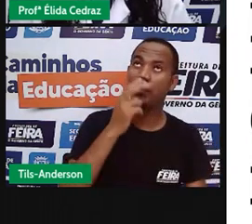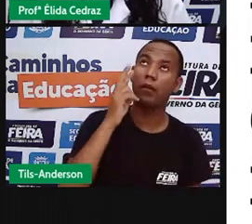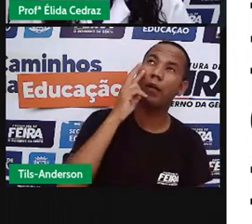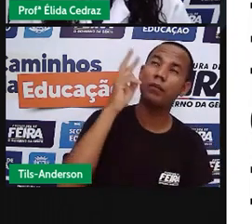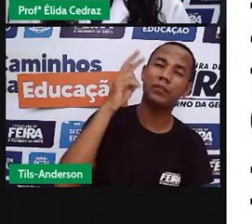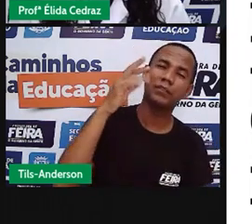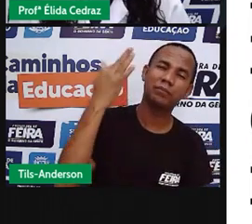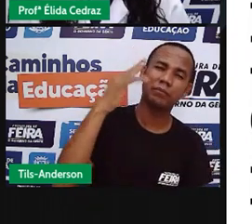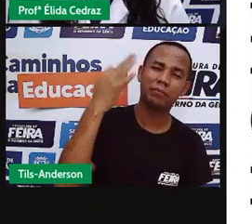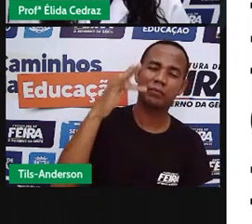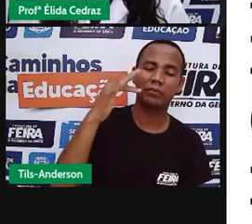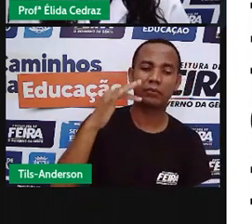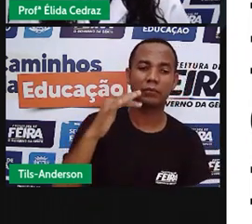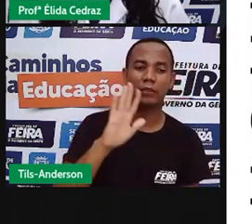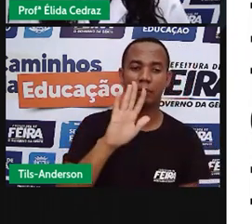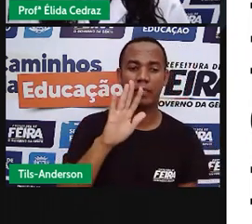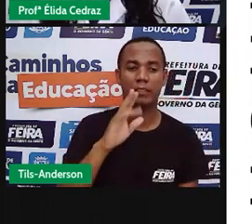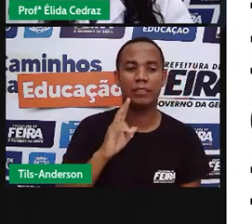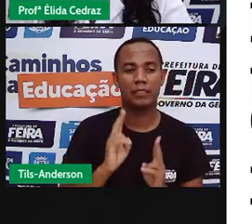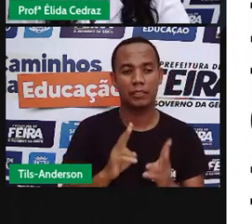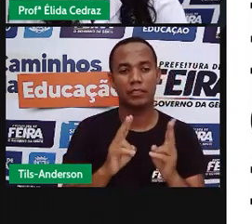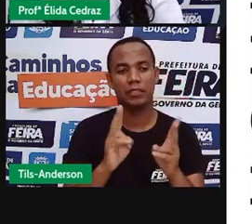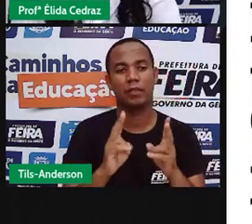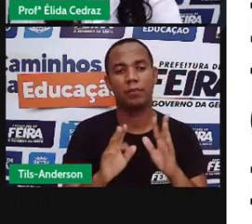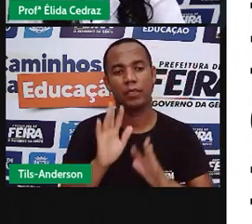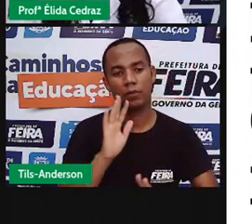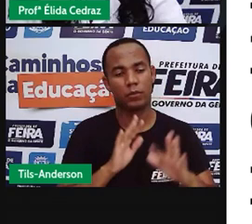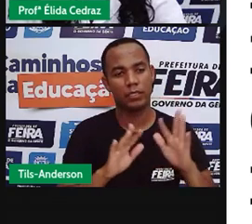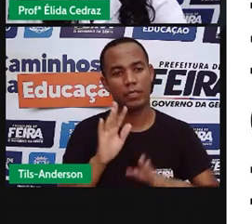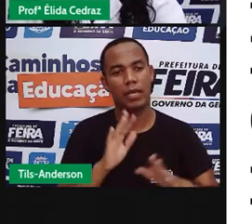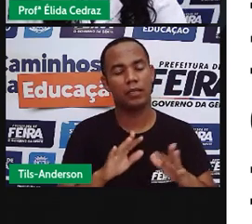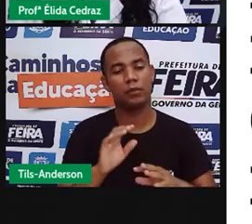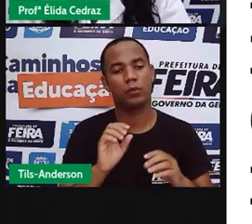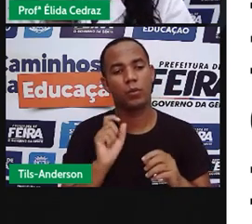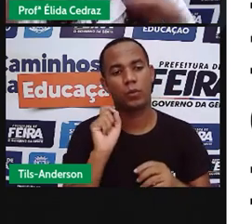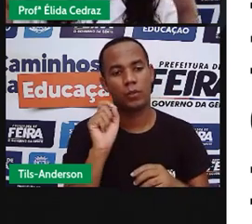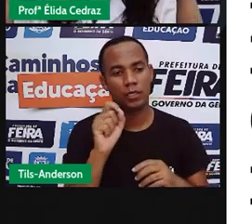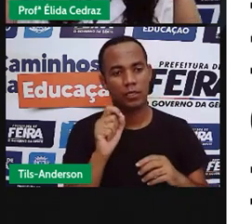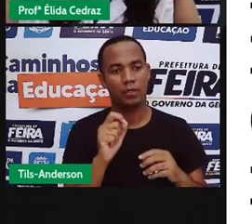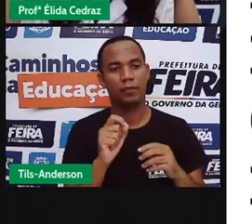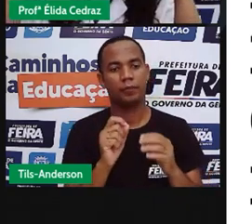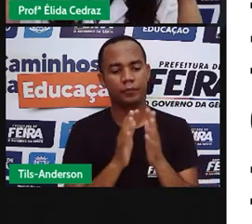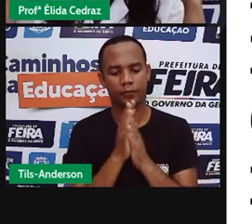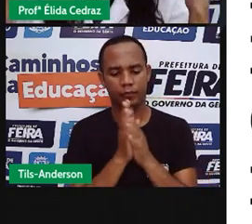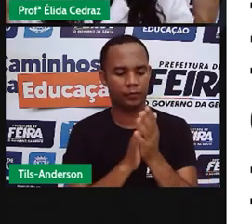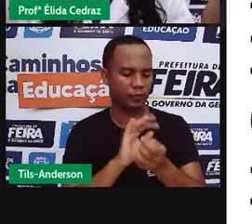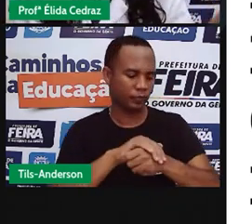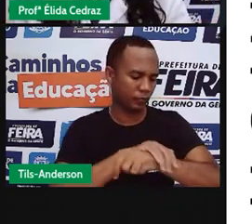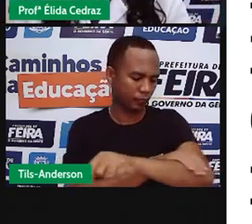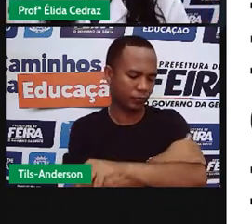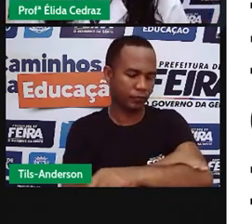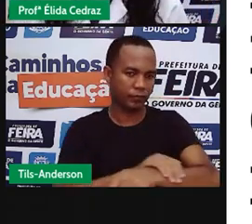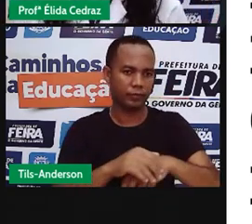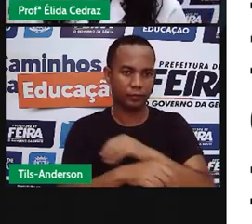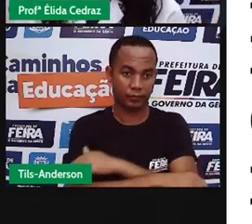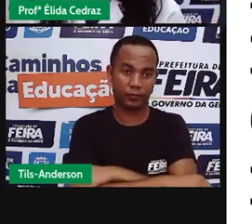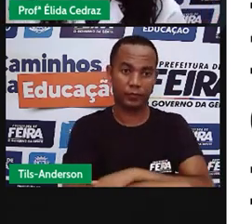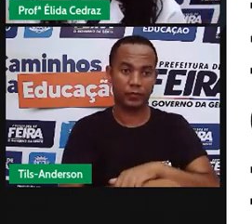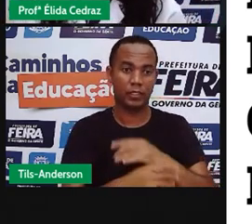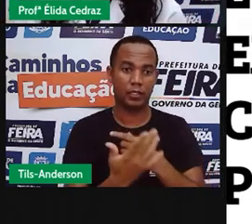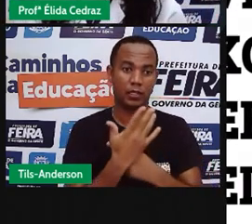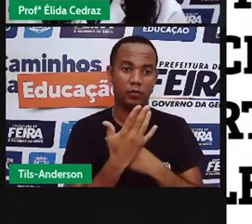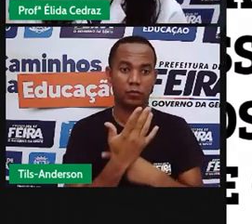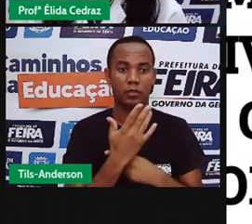poder sair. E sempre que a gente puder usar o protetor solar, um boné, um chapéu